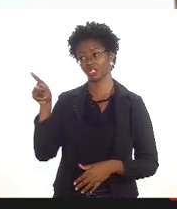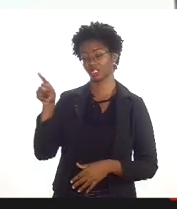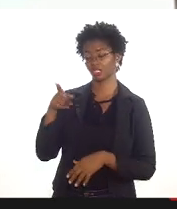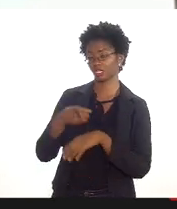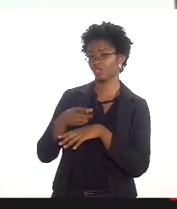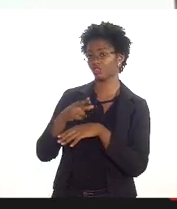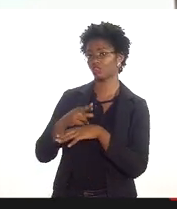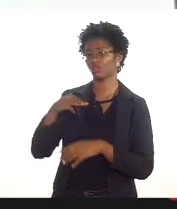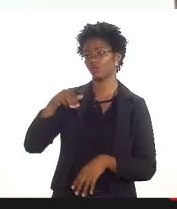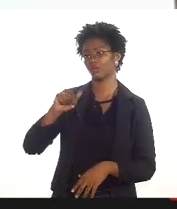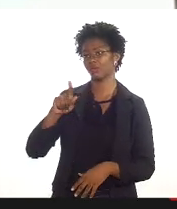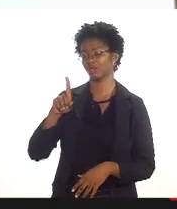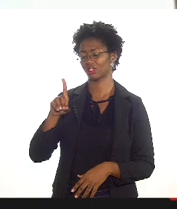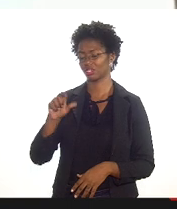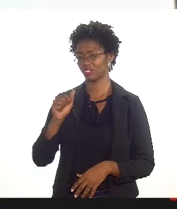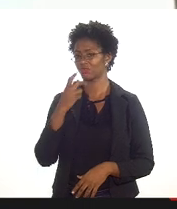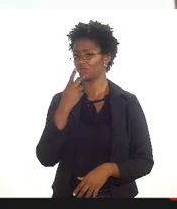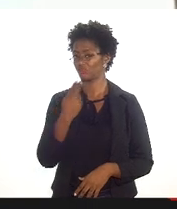meu pedido,